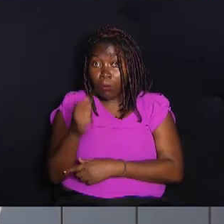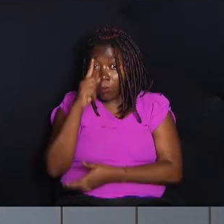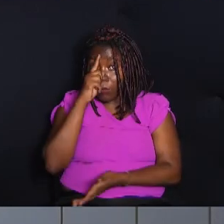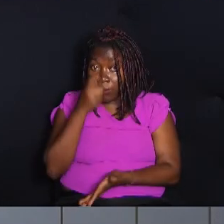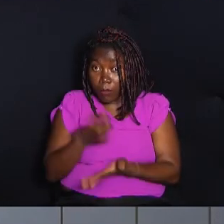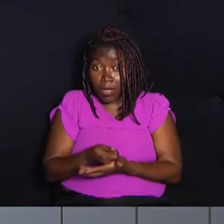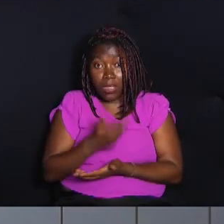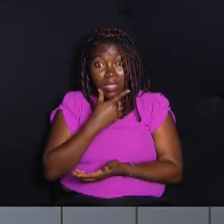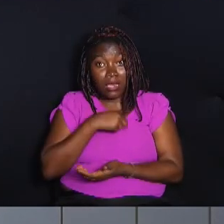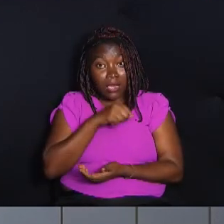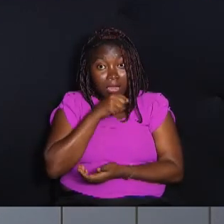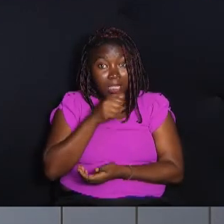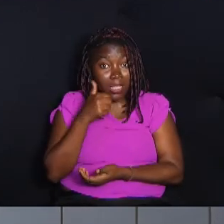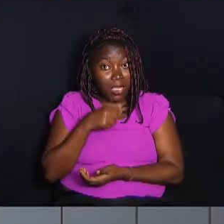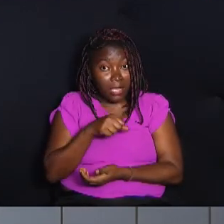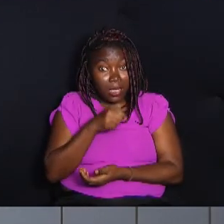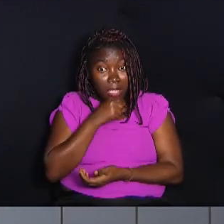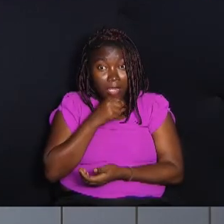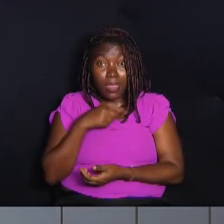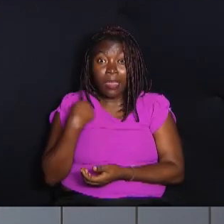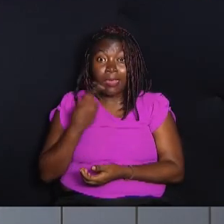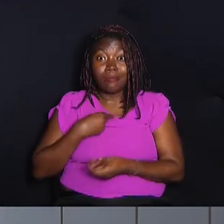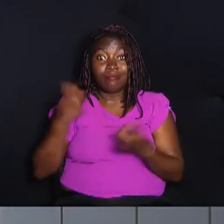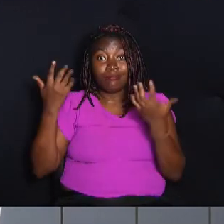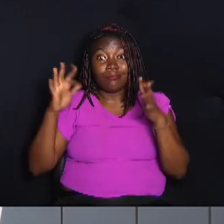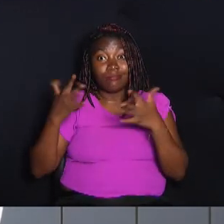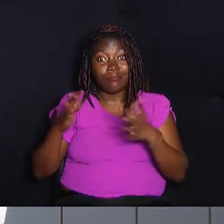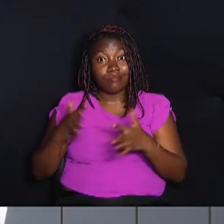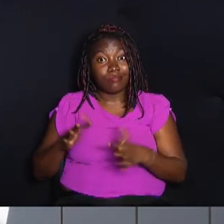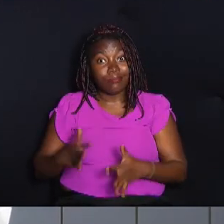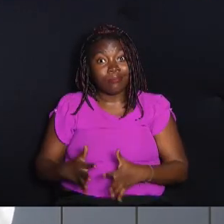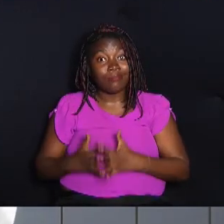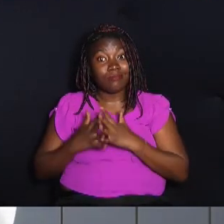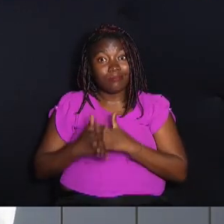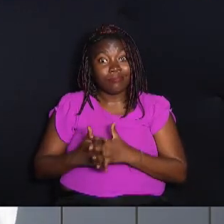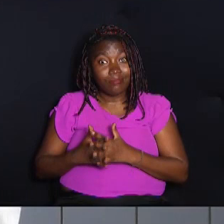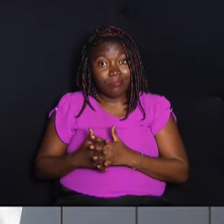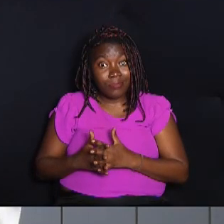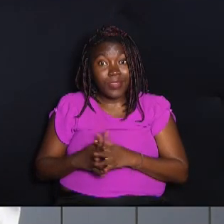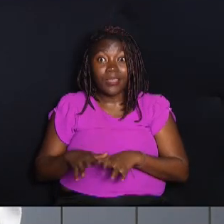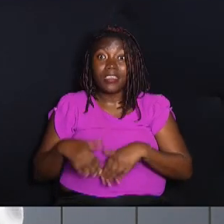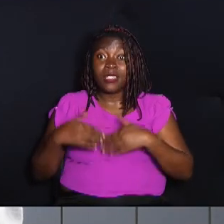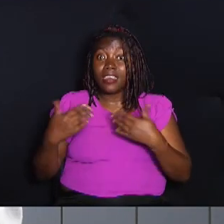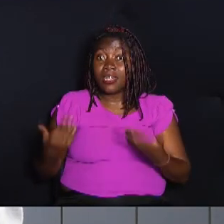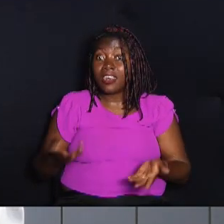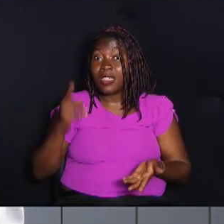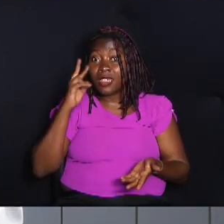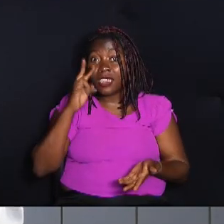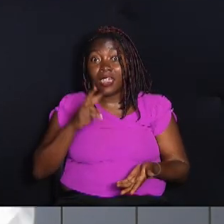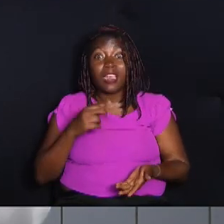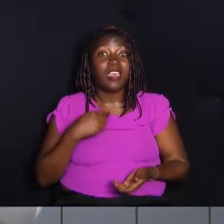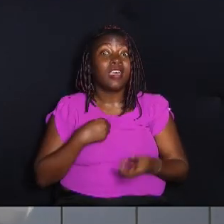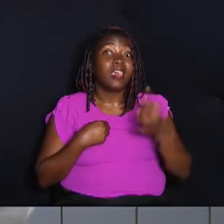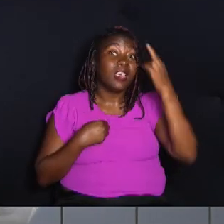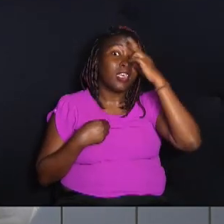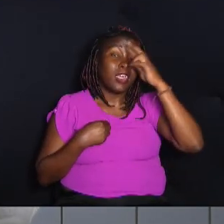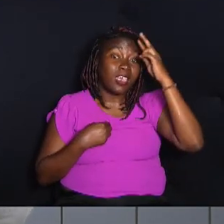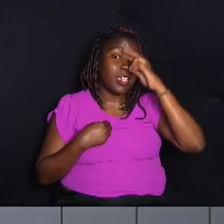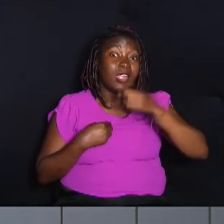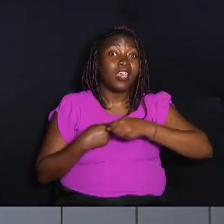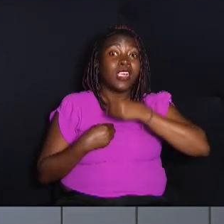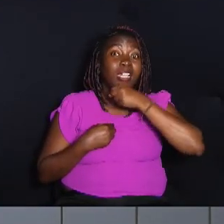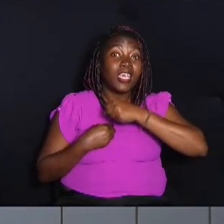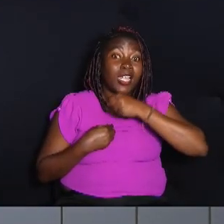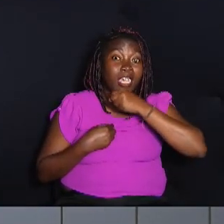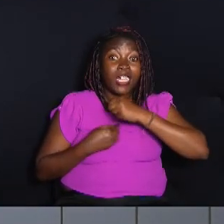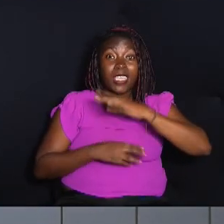como mãe, a gente desmonta, entende? Se perde, então, né? Se perde. Então, veja, eu lembro da minha avó, tardezinha,